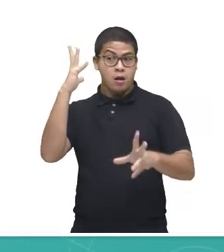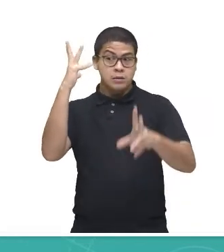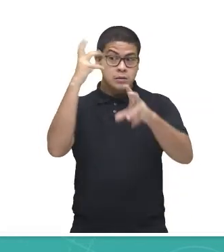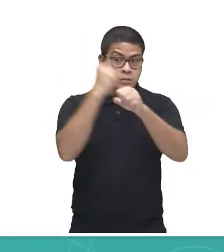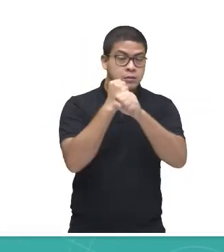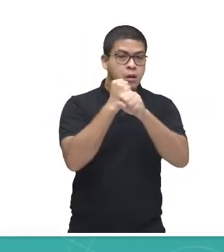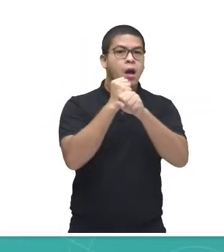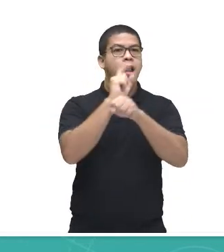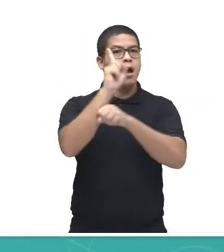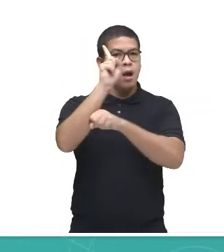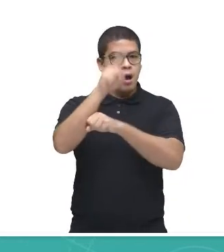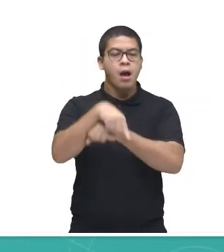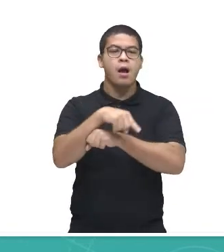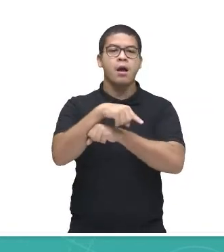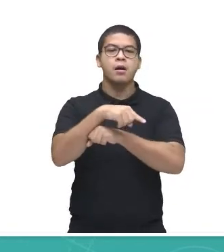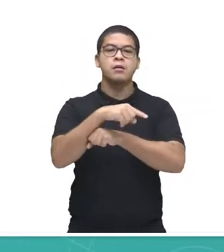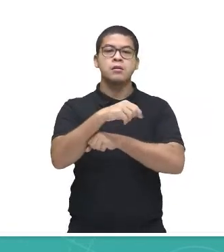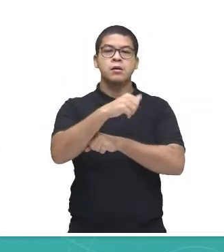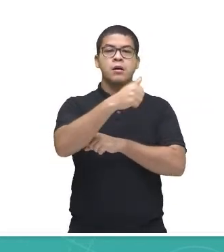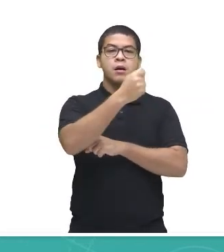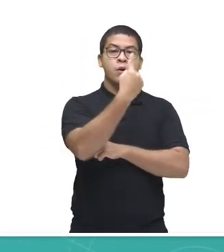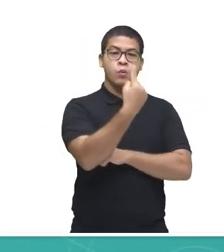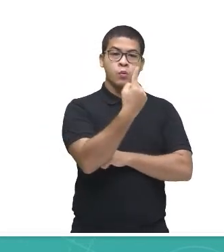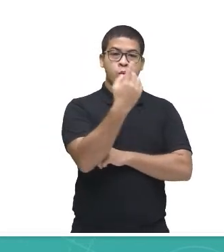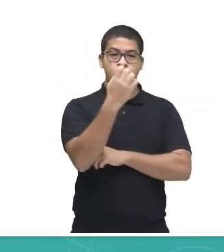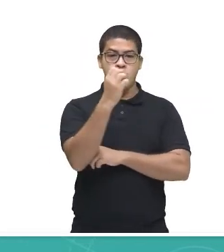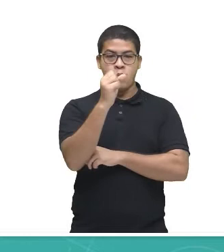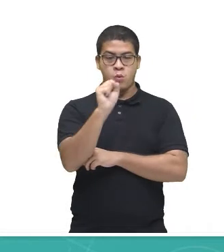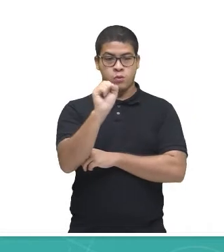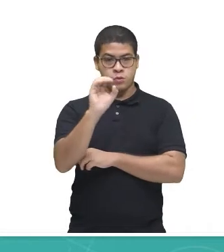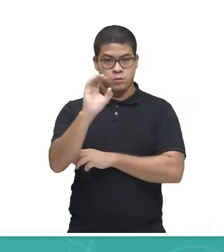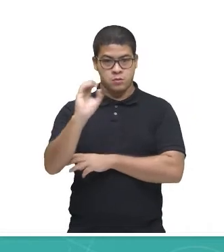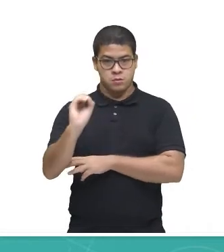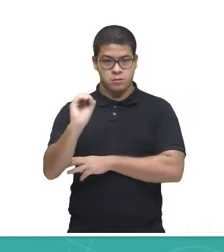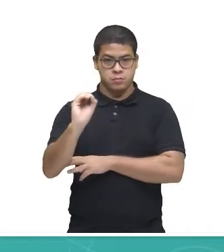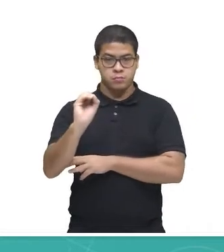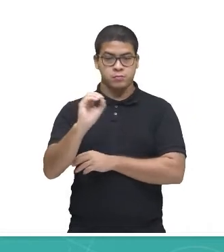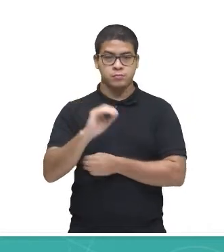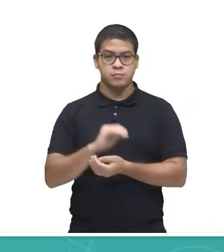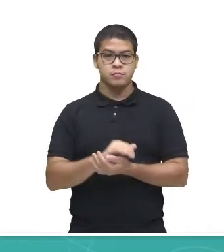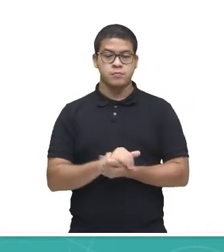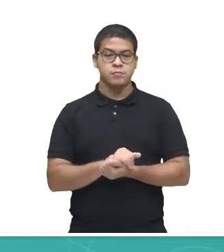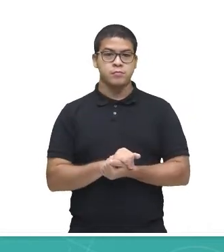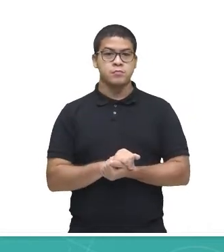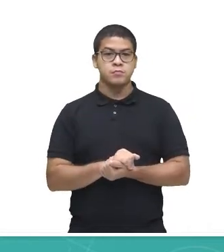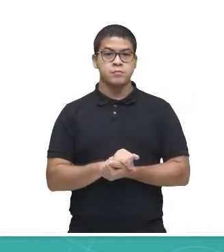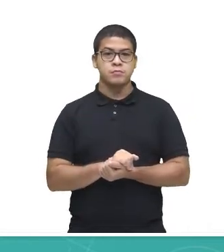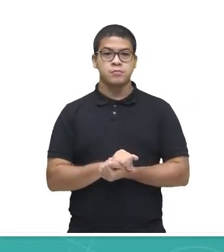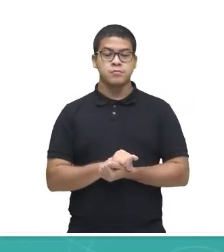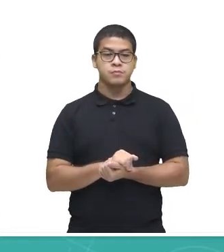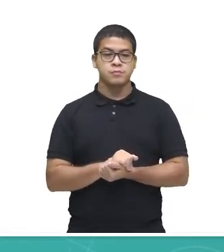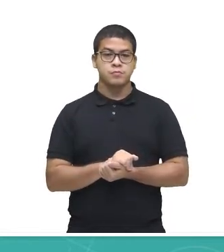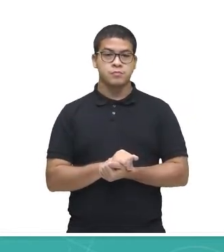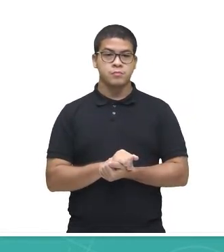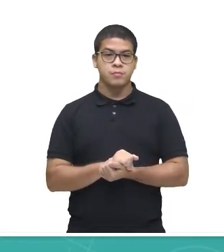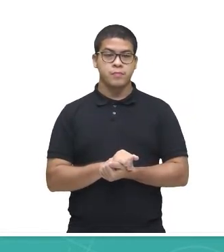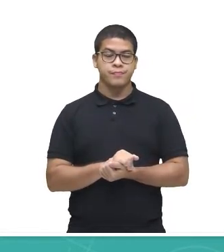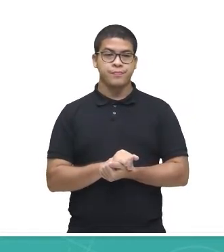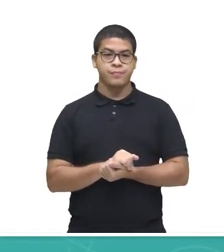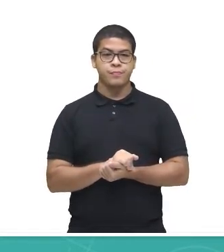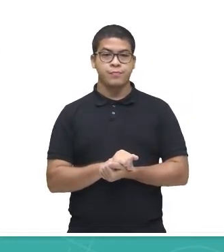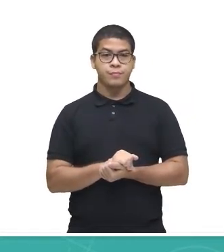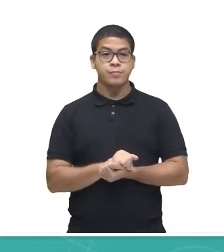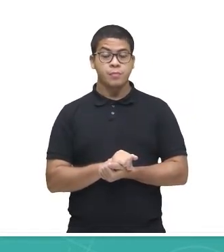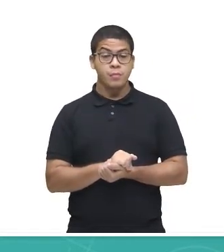soma obrigatoriamente equivale a 180 graus. Beleza, pessoal? E